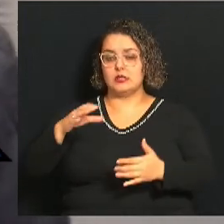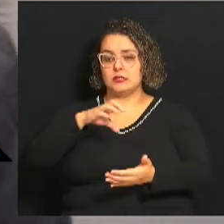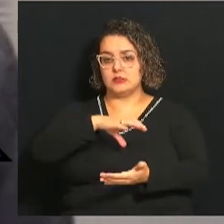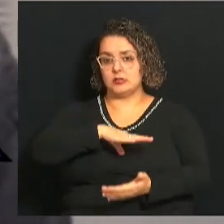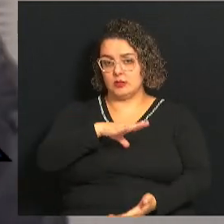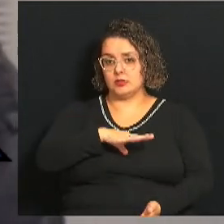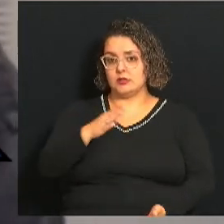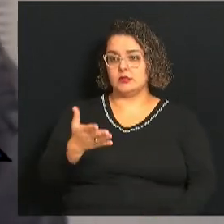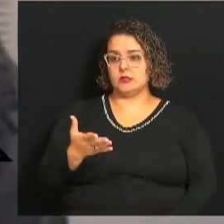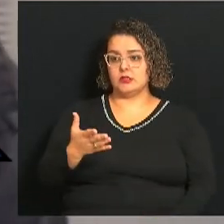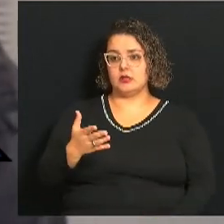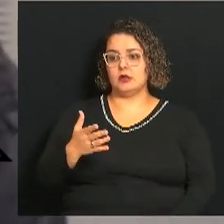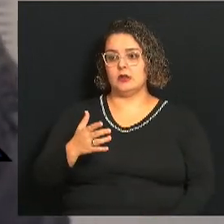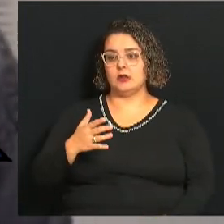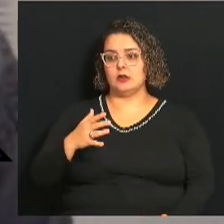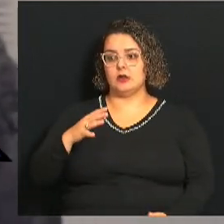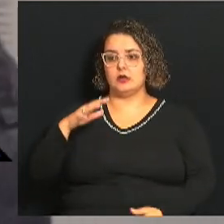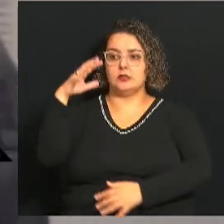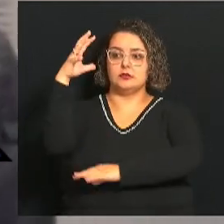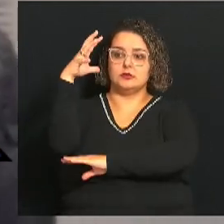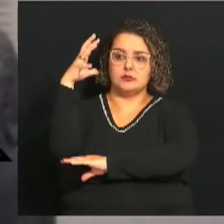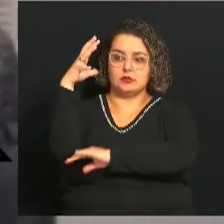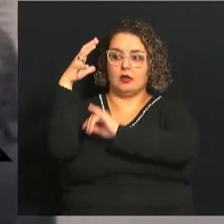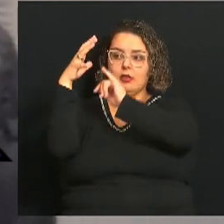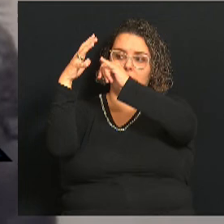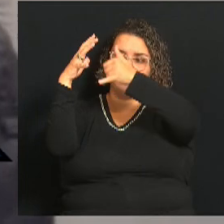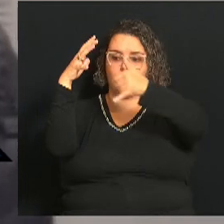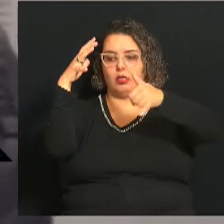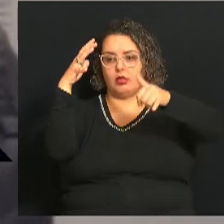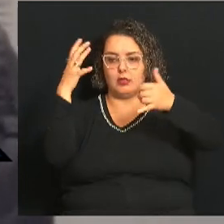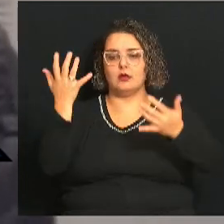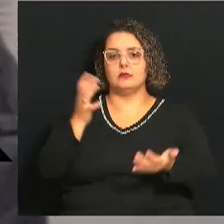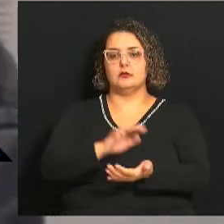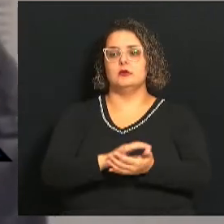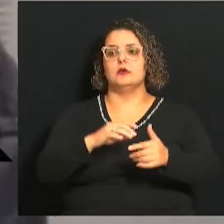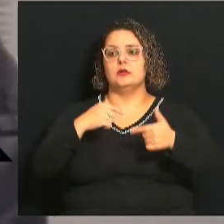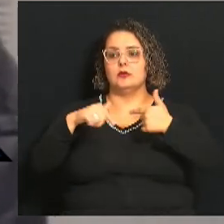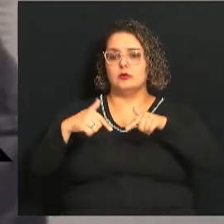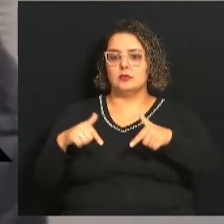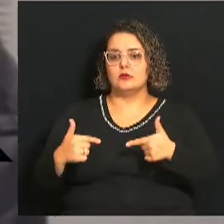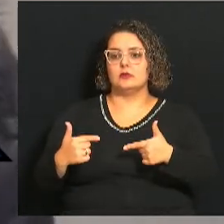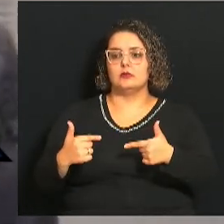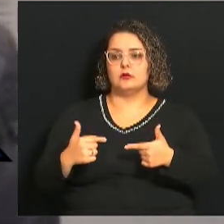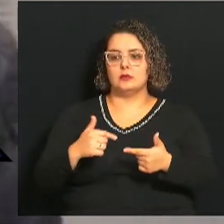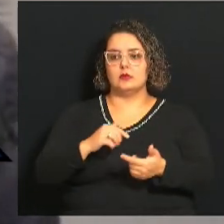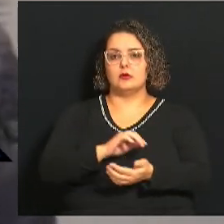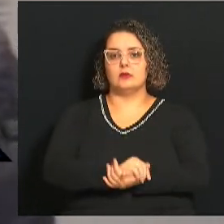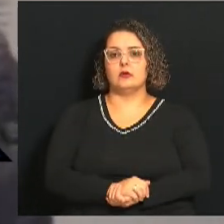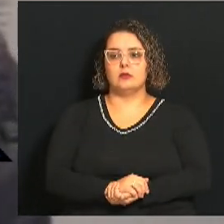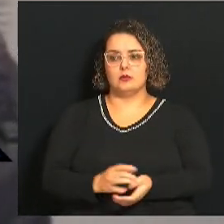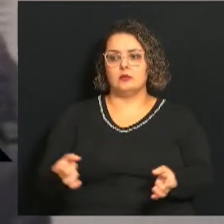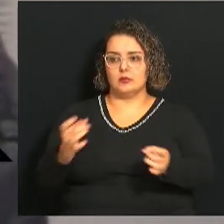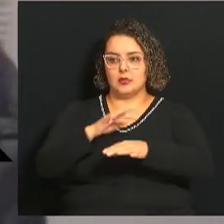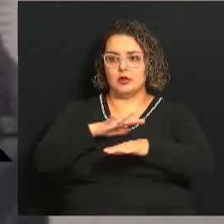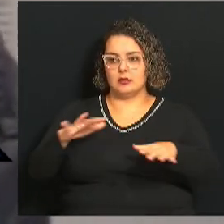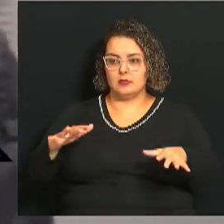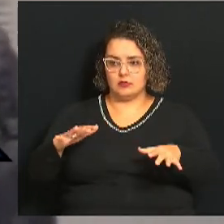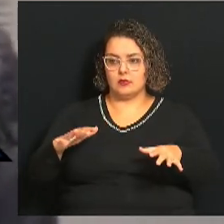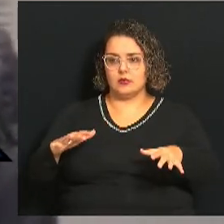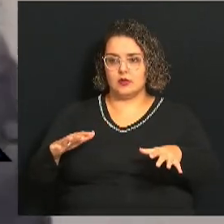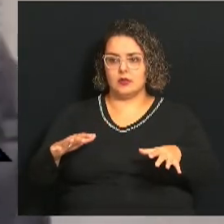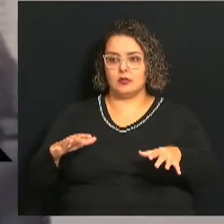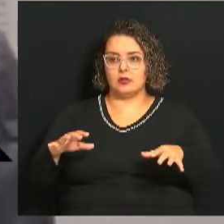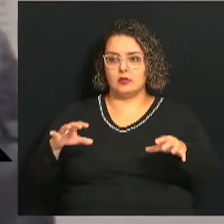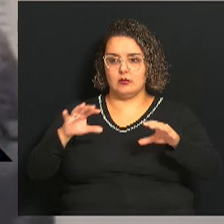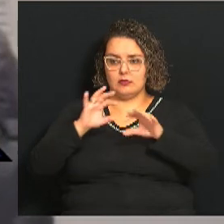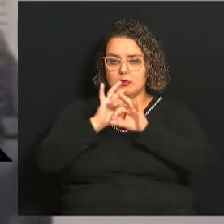ali ociosa nos postes, né? E vai ter todo um trabalho aí para acabar com isso, né? Para deixar mais clean